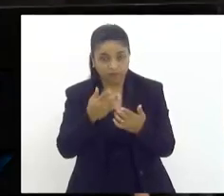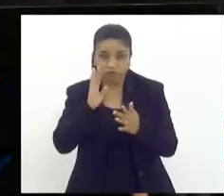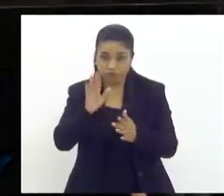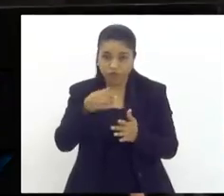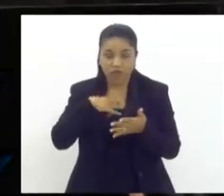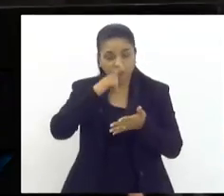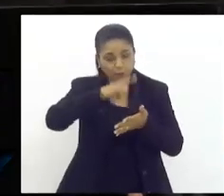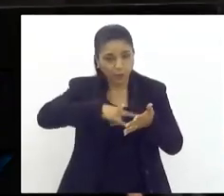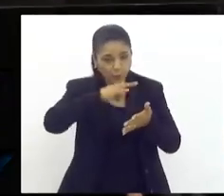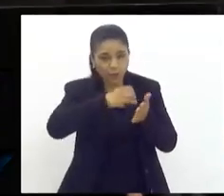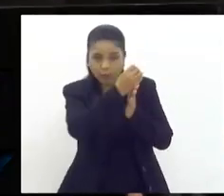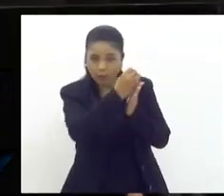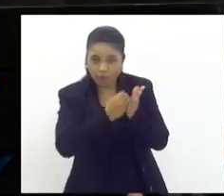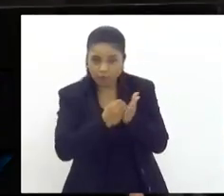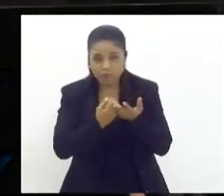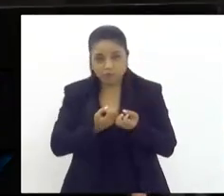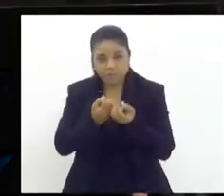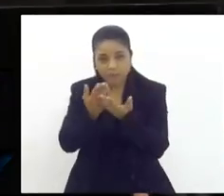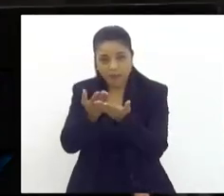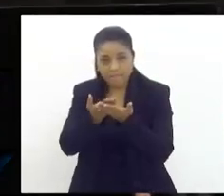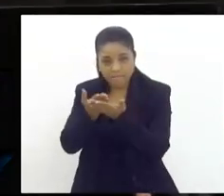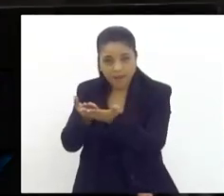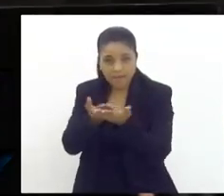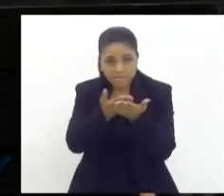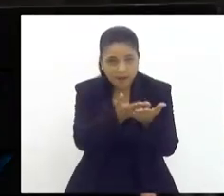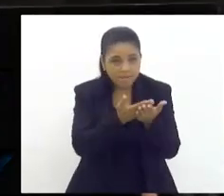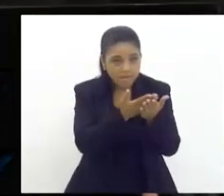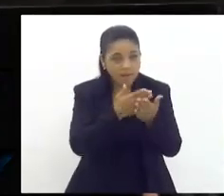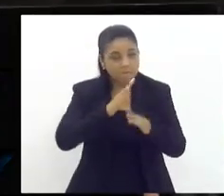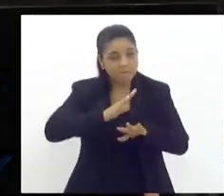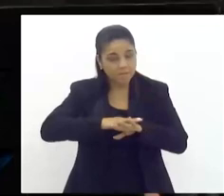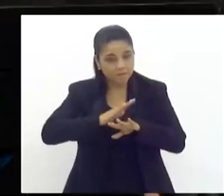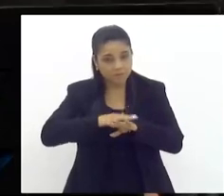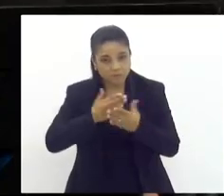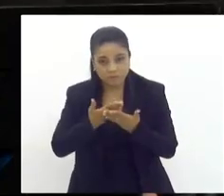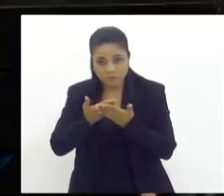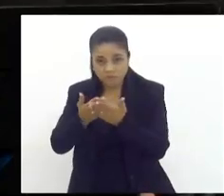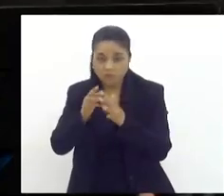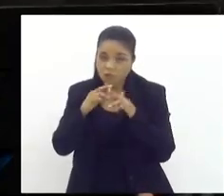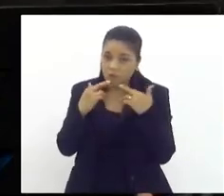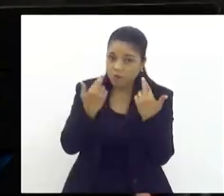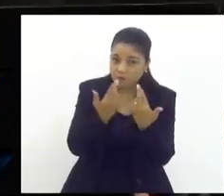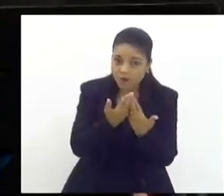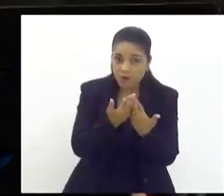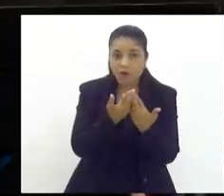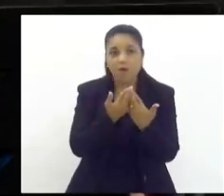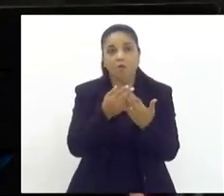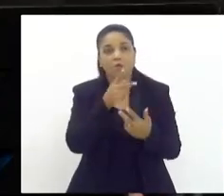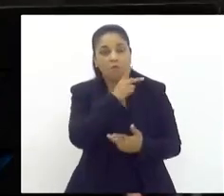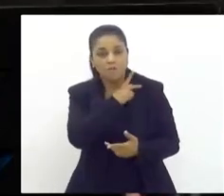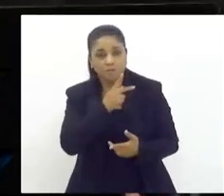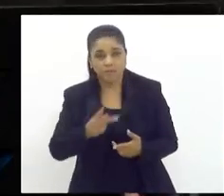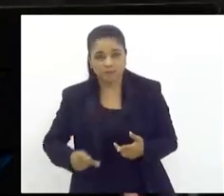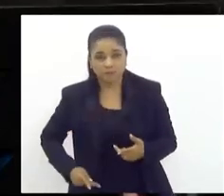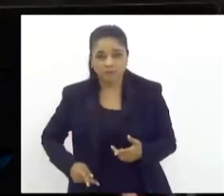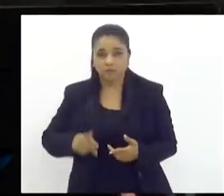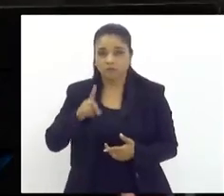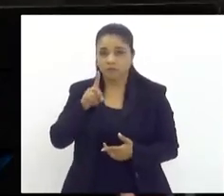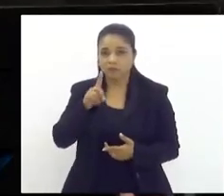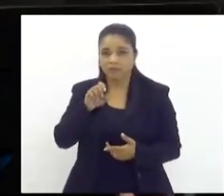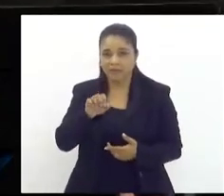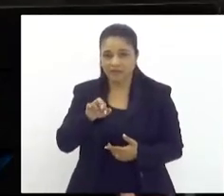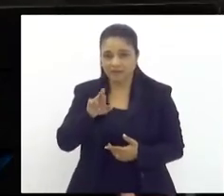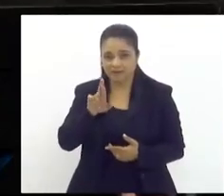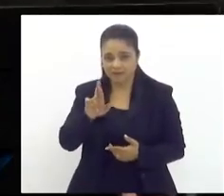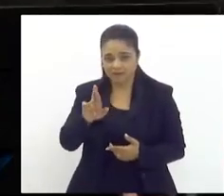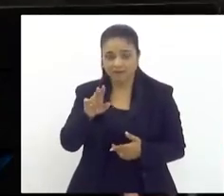de diversos ofícios já o fiz pessoalmente com reunião com o presidente do DER que já se